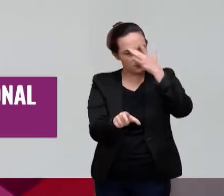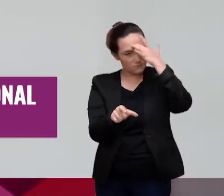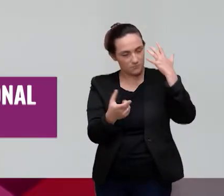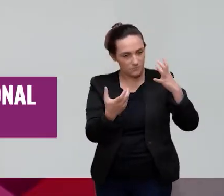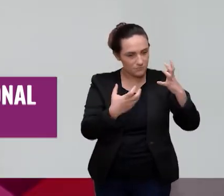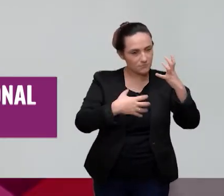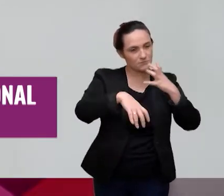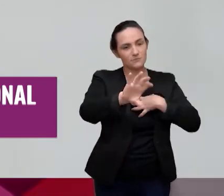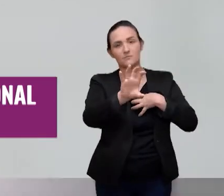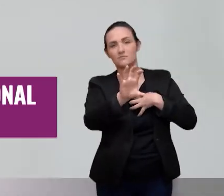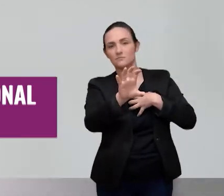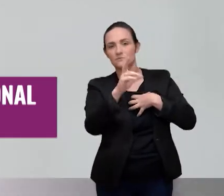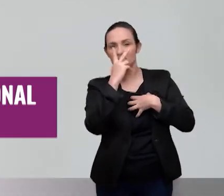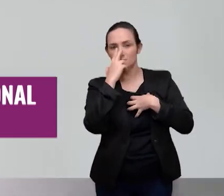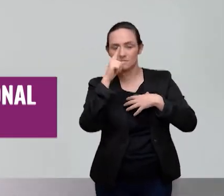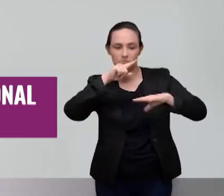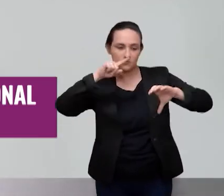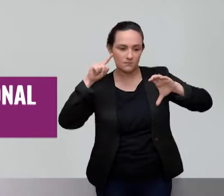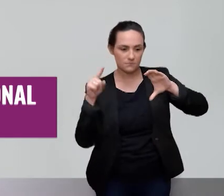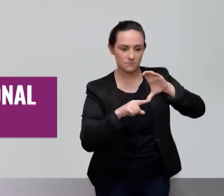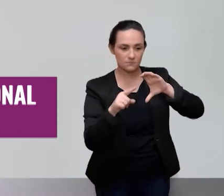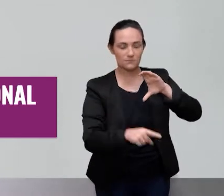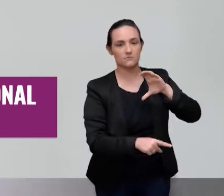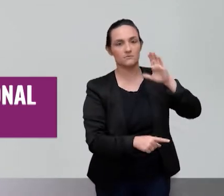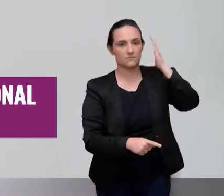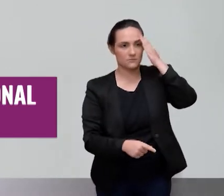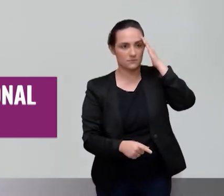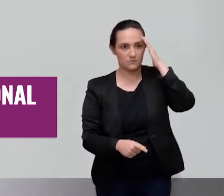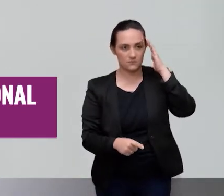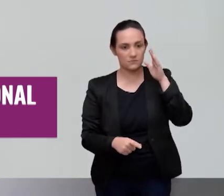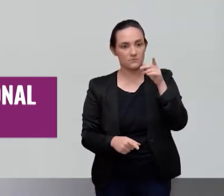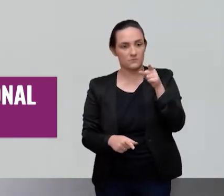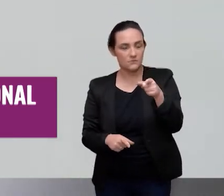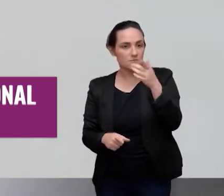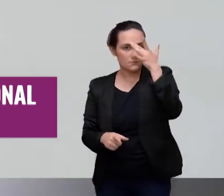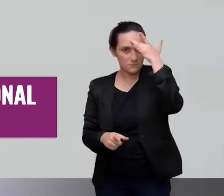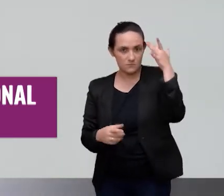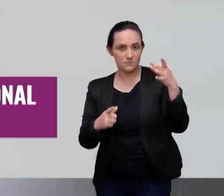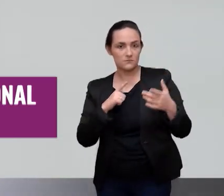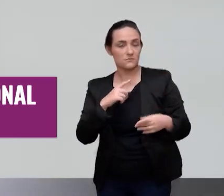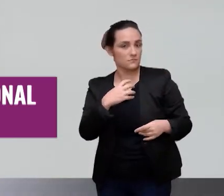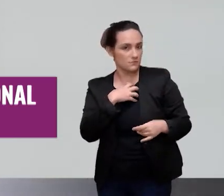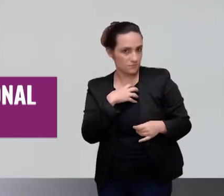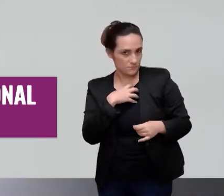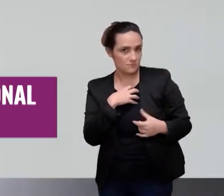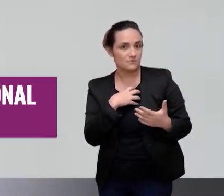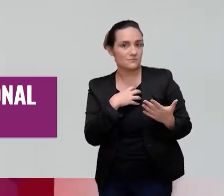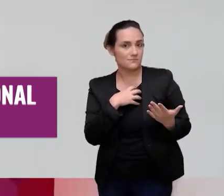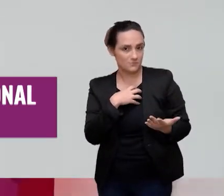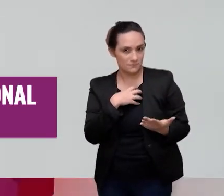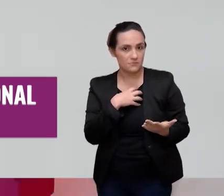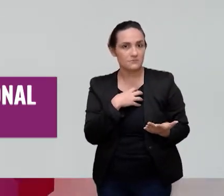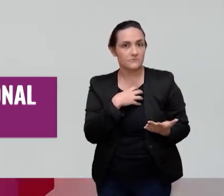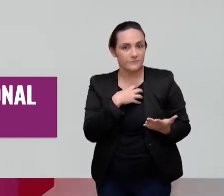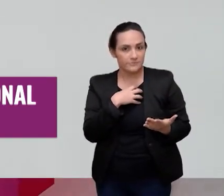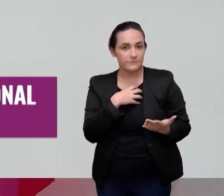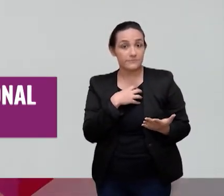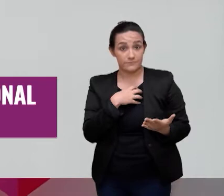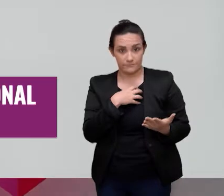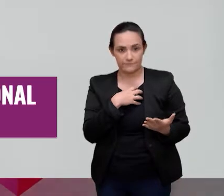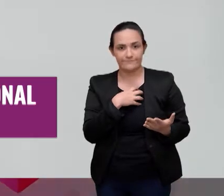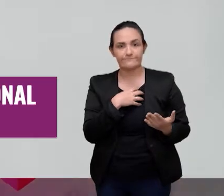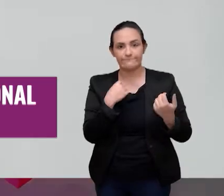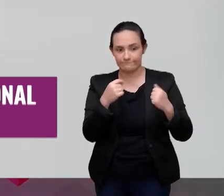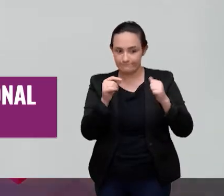sentindo. E isso nós vamos precisar ouvir atentamente essa pessoa, né? Focados no que ela